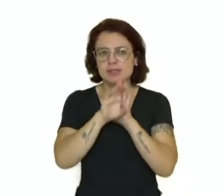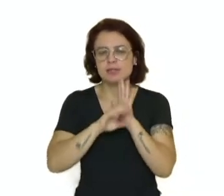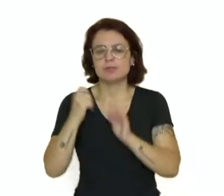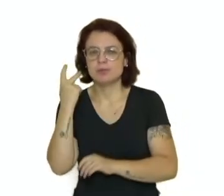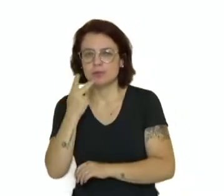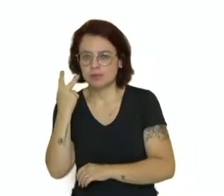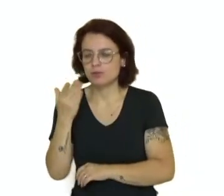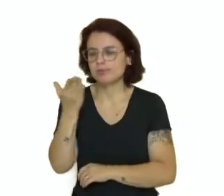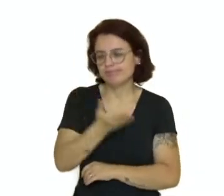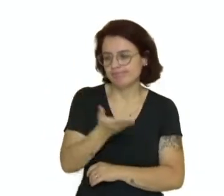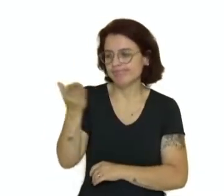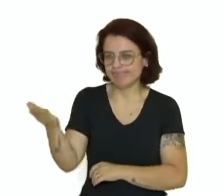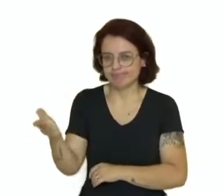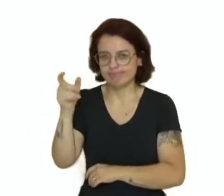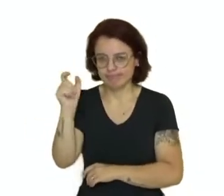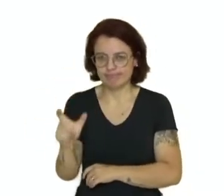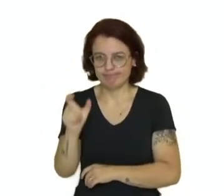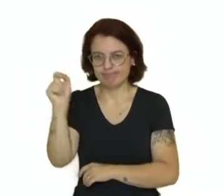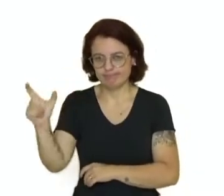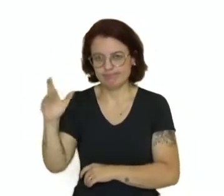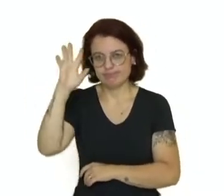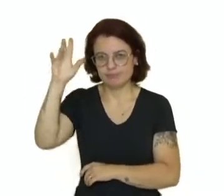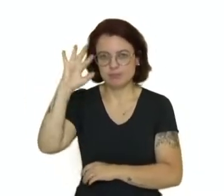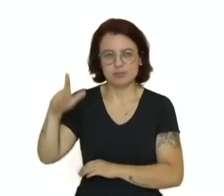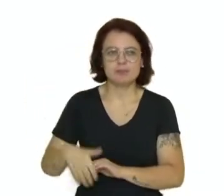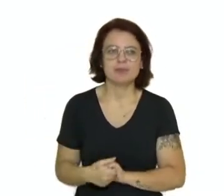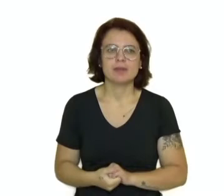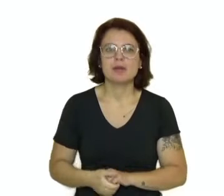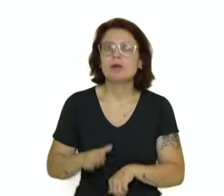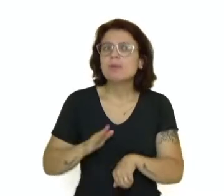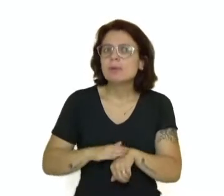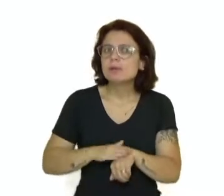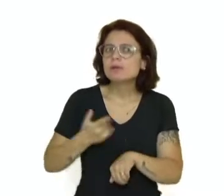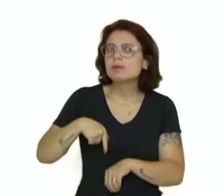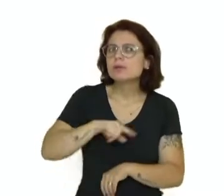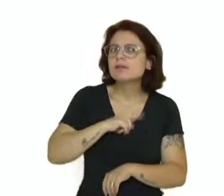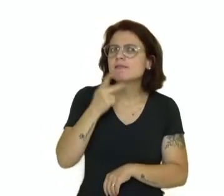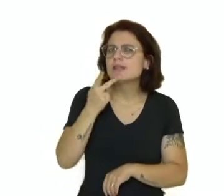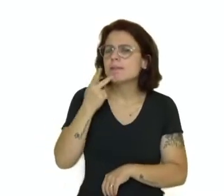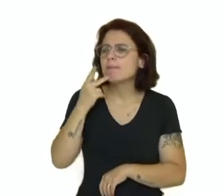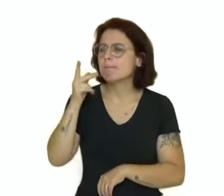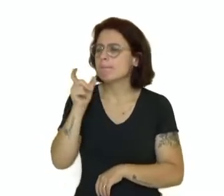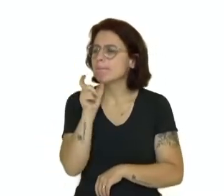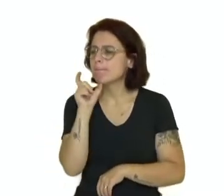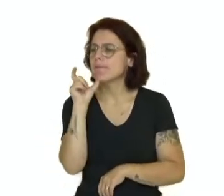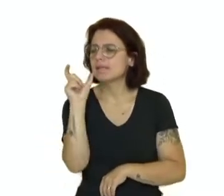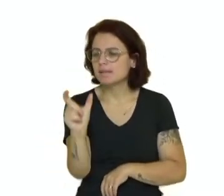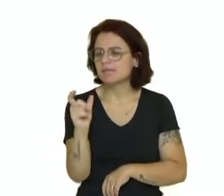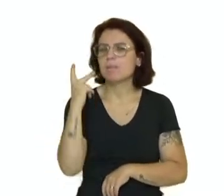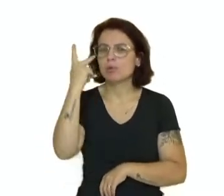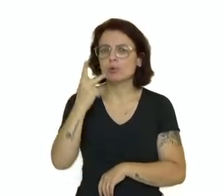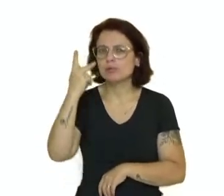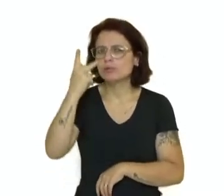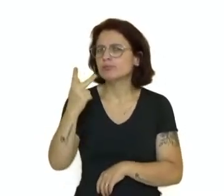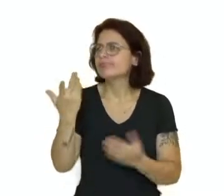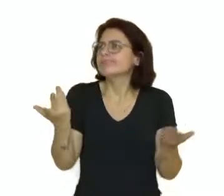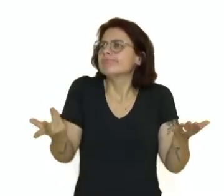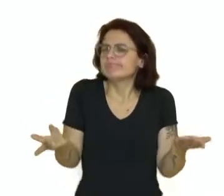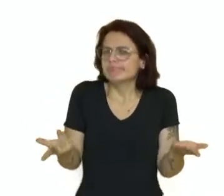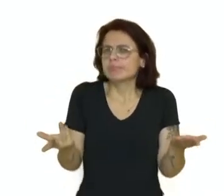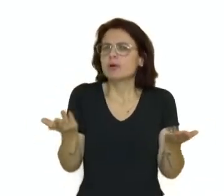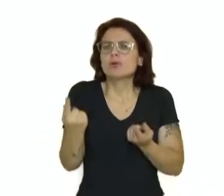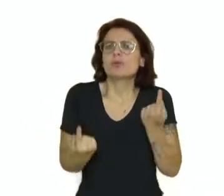Aristóteles. Quando mencionamos a palavra política, o que você entende por esse termo? Qual que é a sua